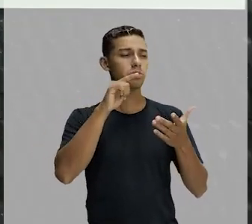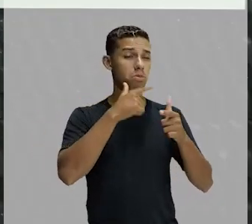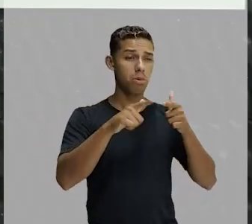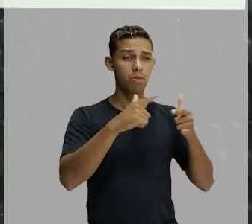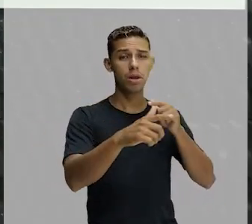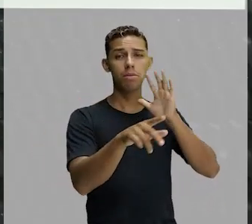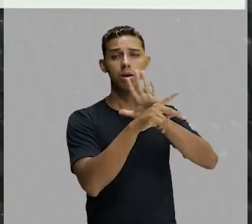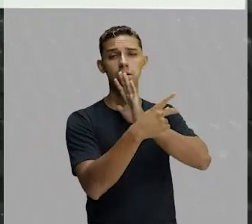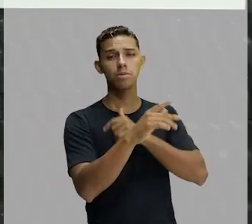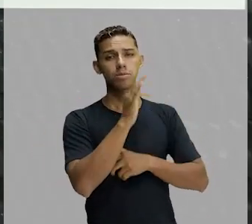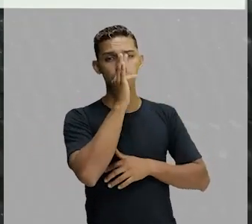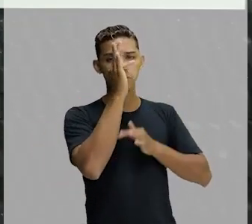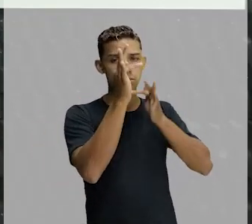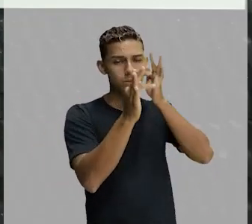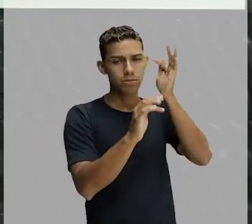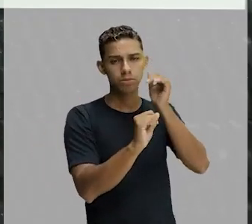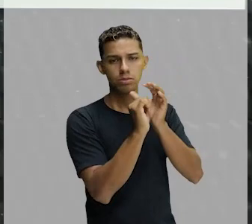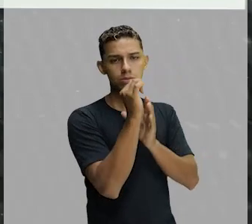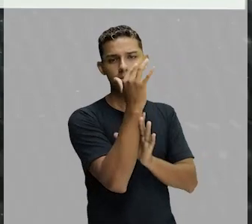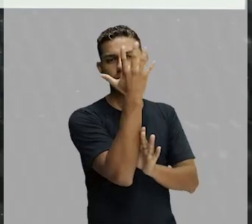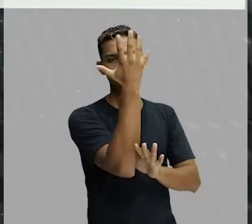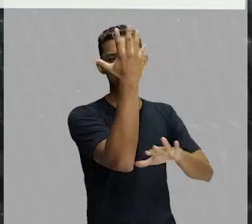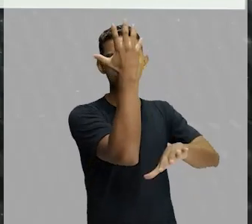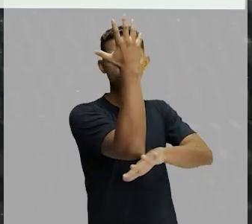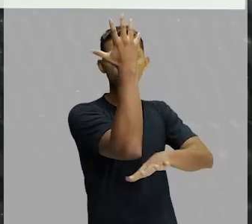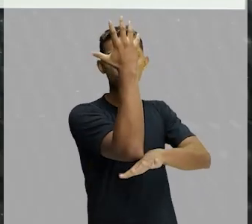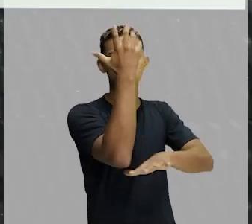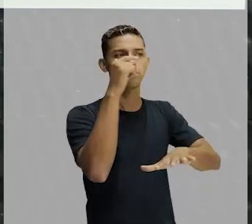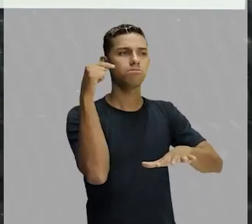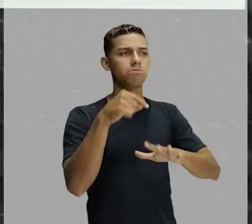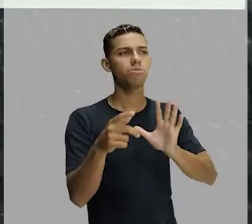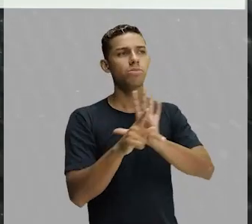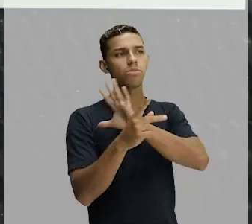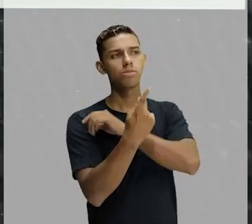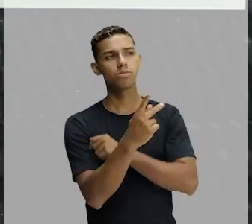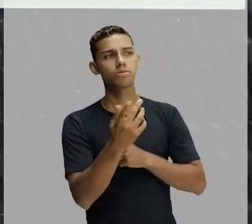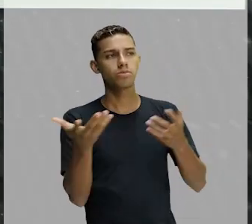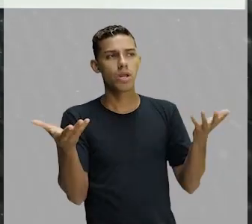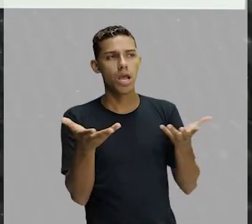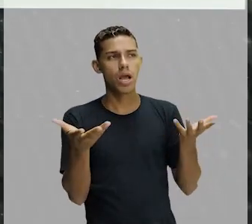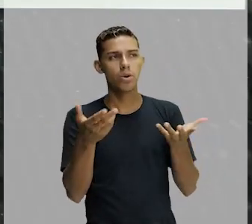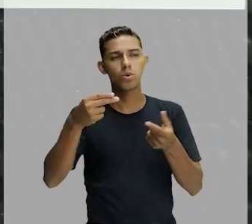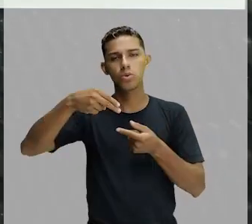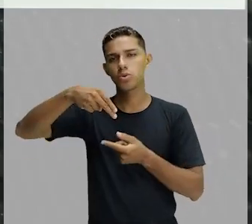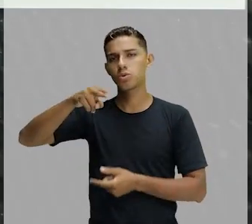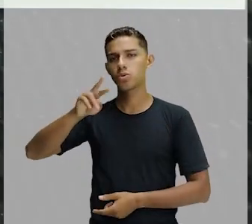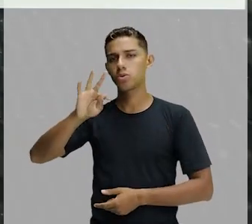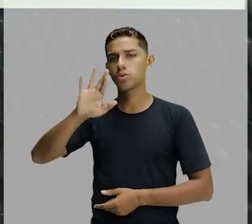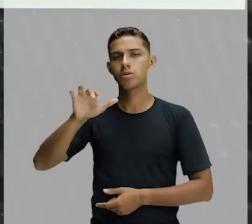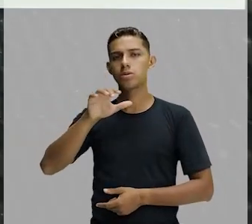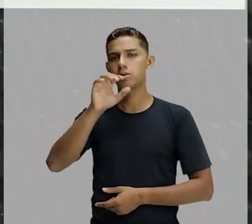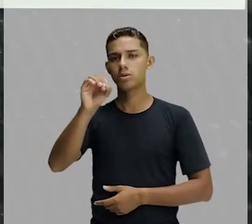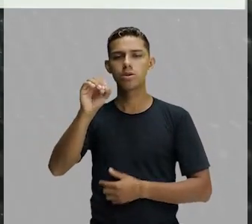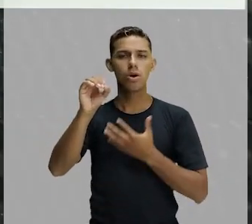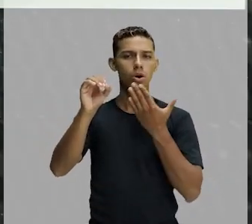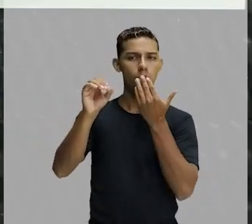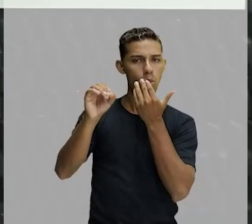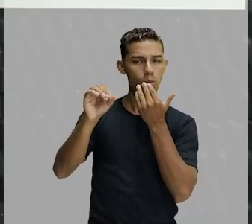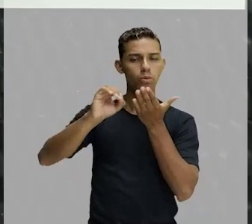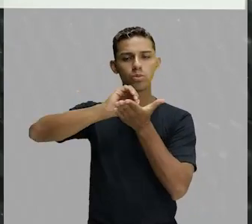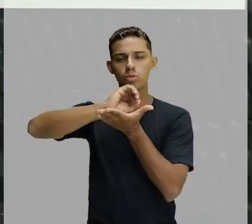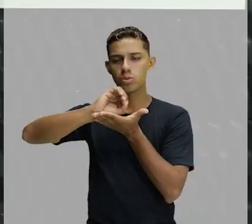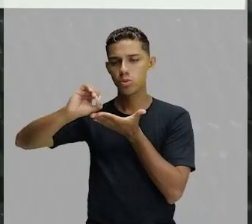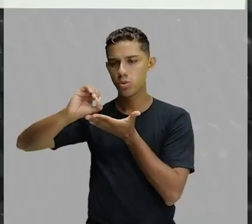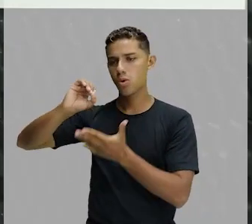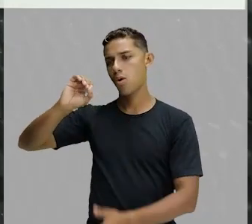certo? Inclusive, eu até citei alguns deles. E agora nós vamos falar da nutrição orgânica. Bem, a nutrição orgânica,